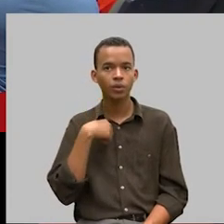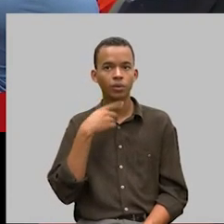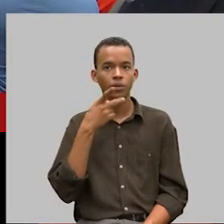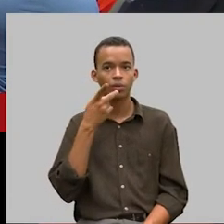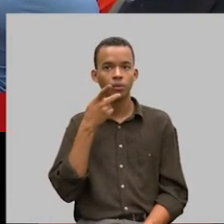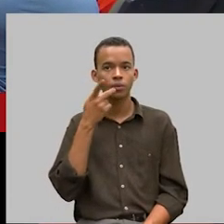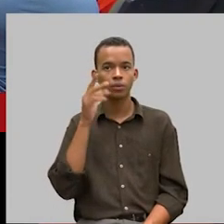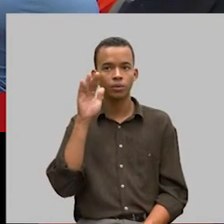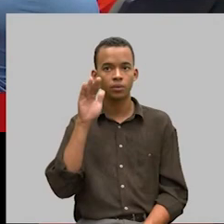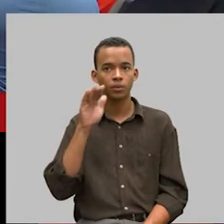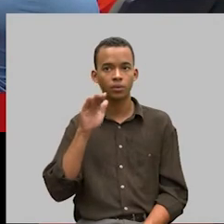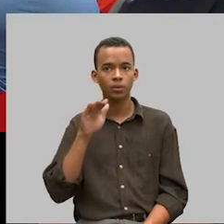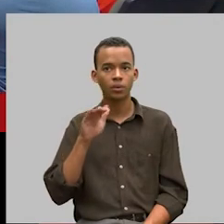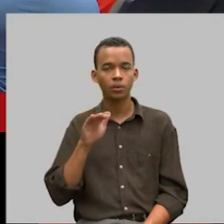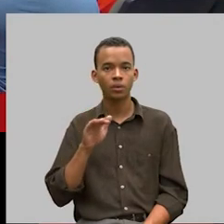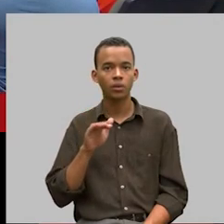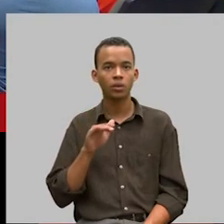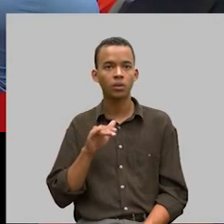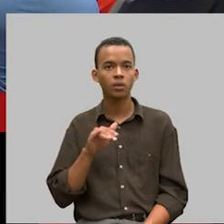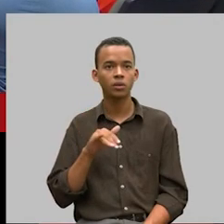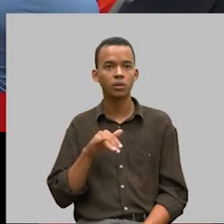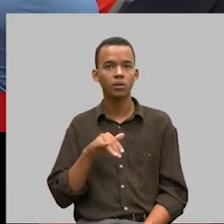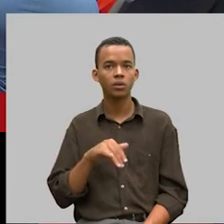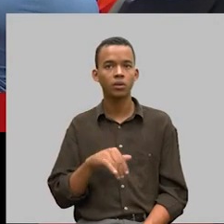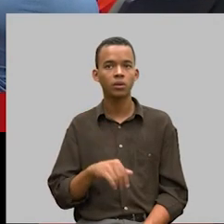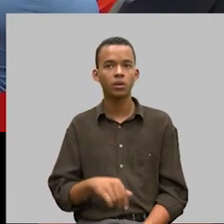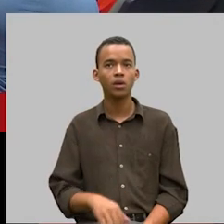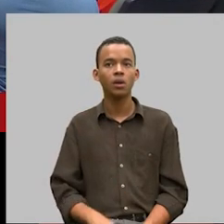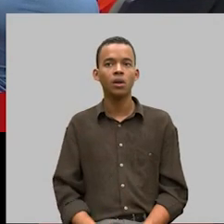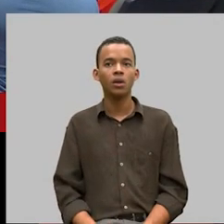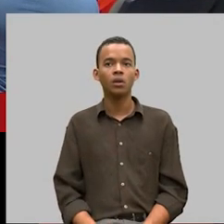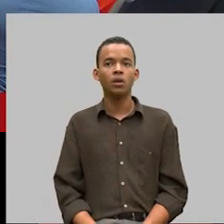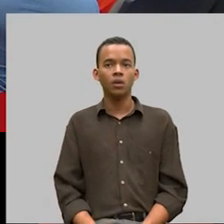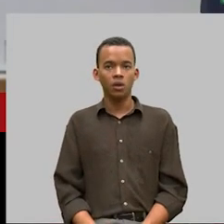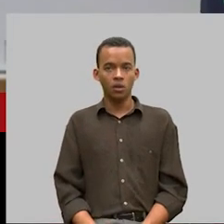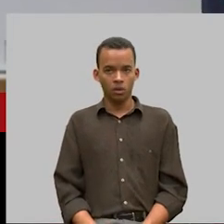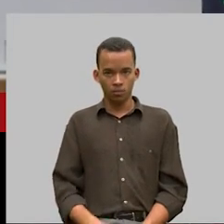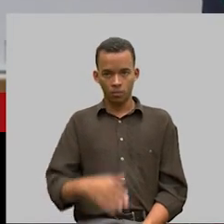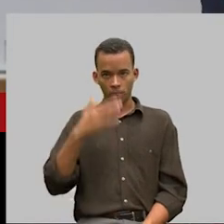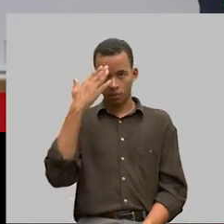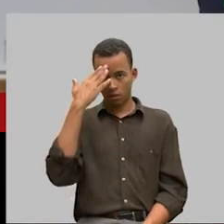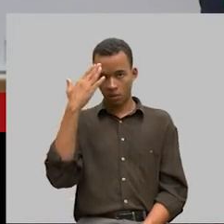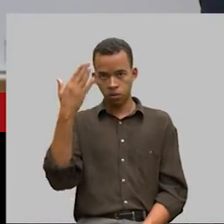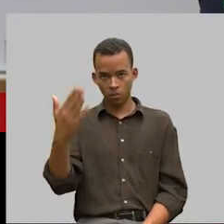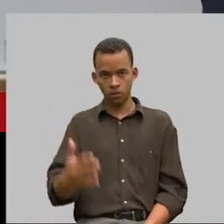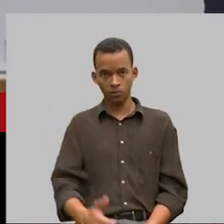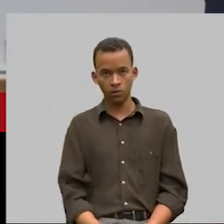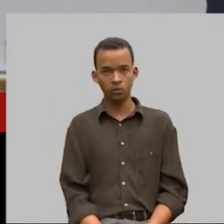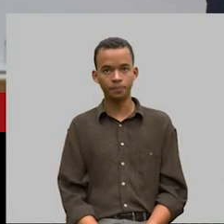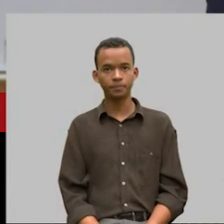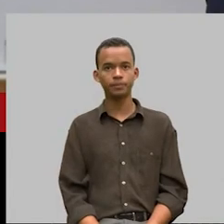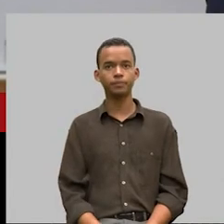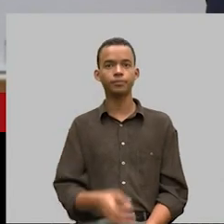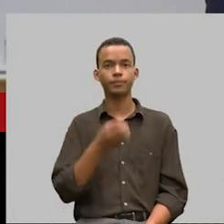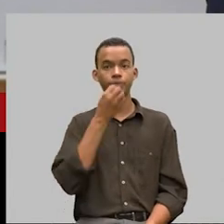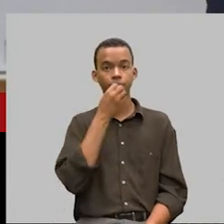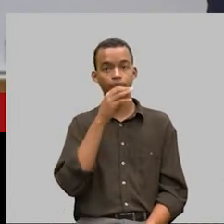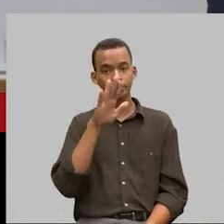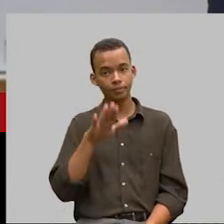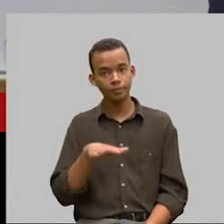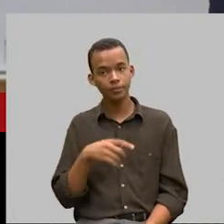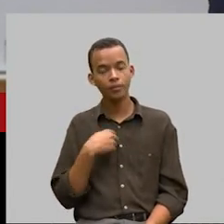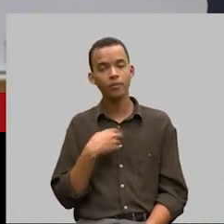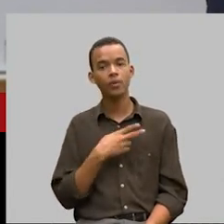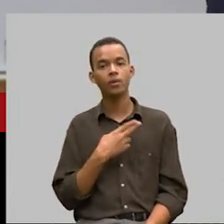é pode aumentar um pouquinho rapaz AD doção vai te ajudar Obrigada Eh meu nome é analise Eu Sou